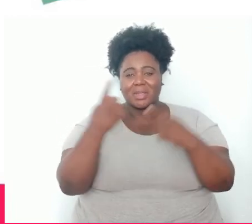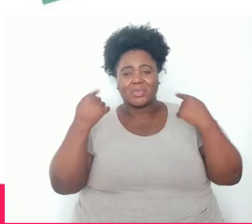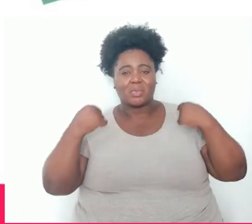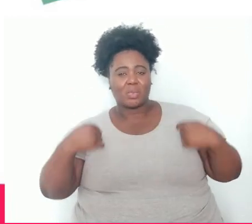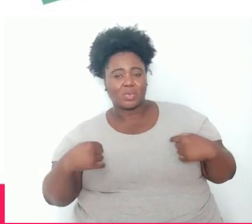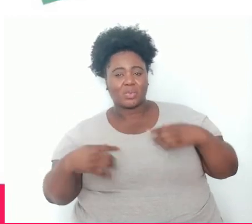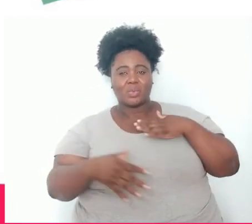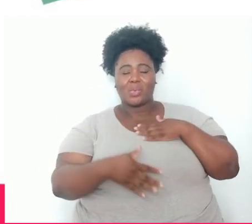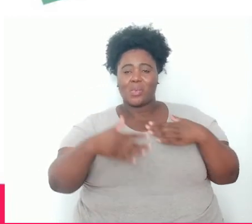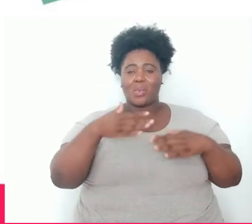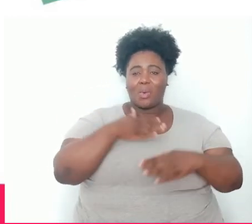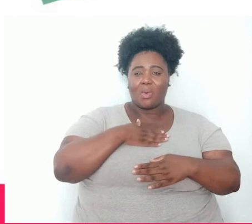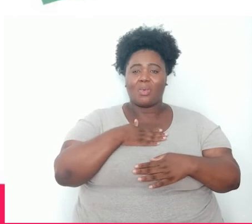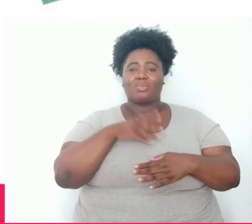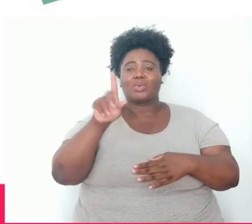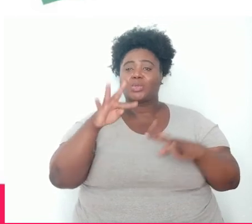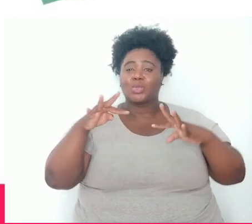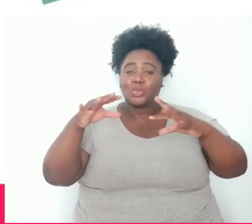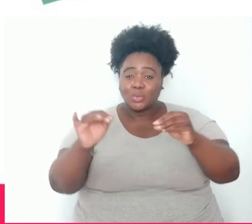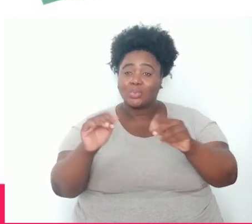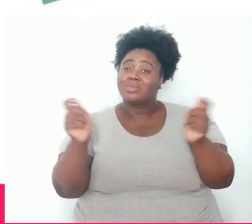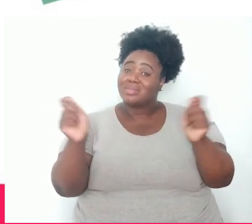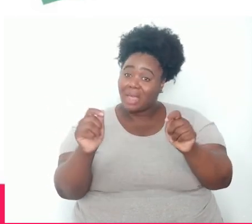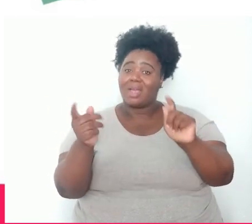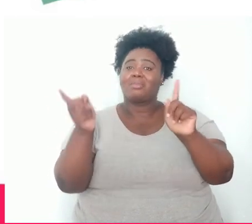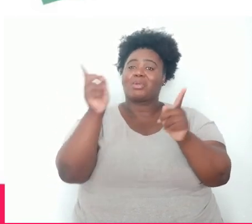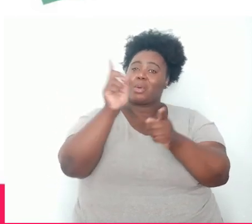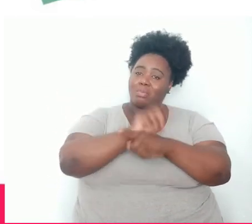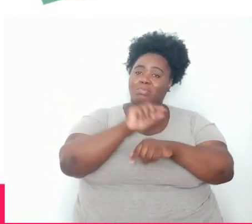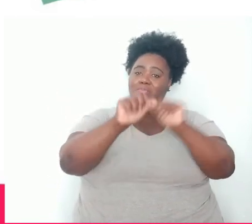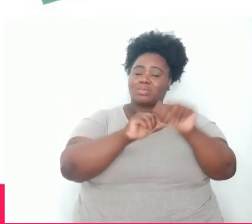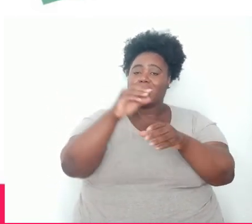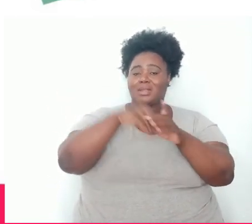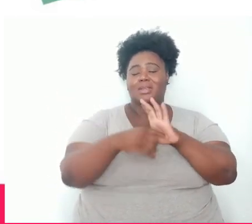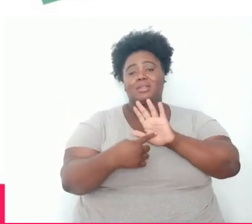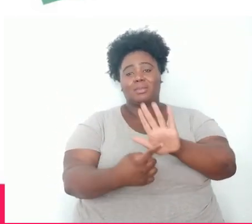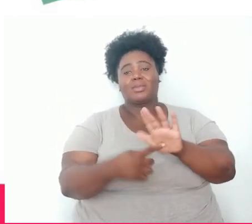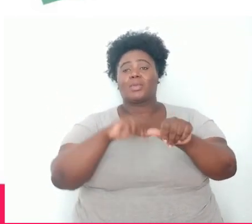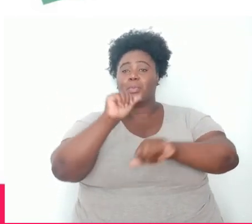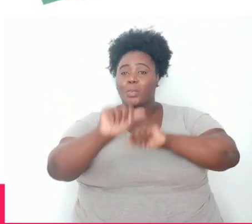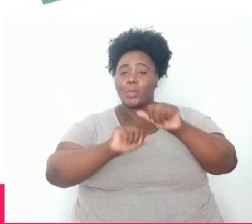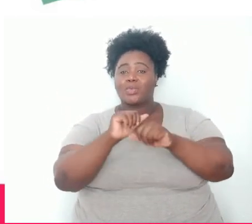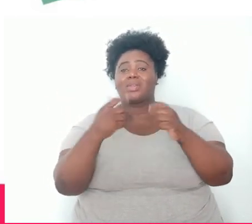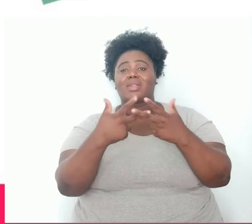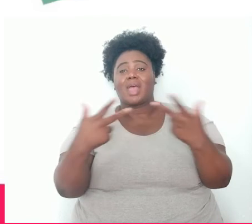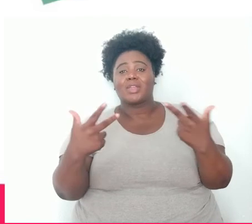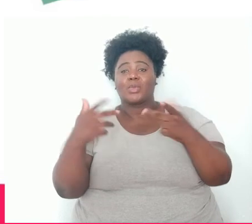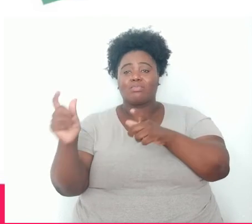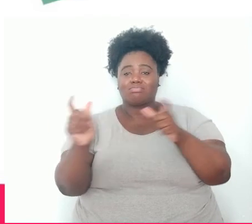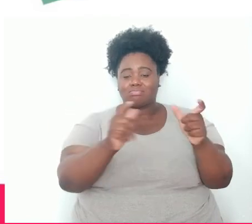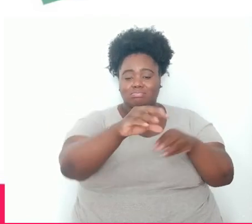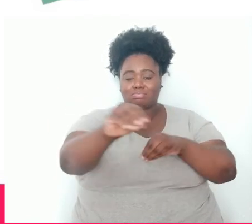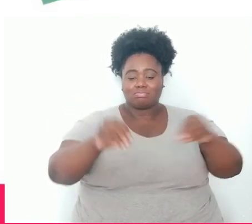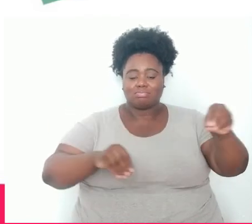como postura, corpo, isso tudo a gente pode reprocessar dentro da arte da performance, mudando as